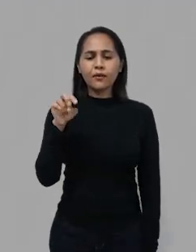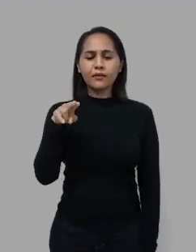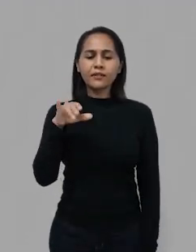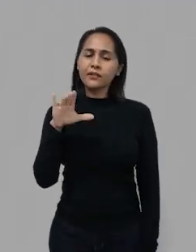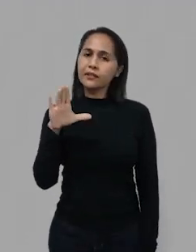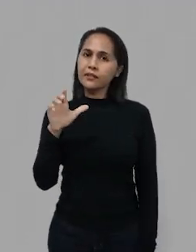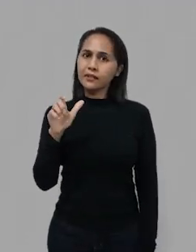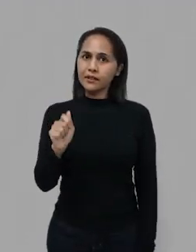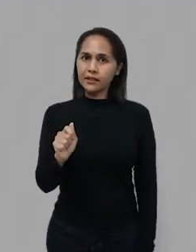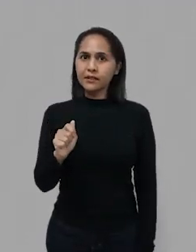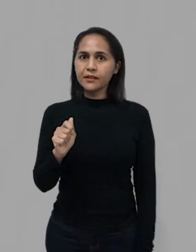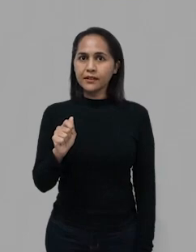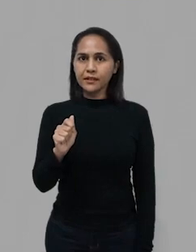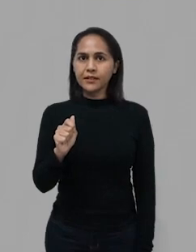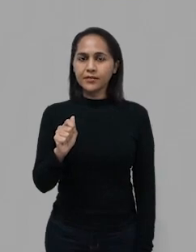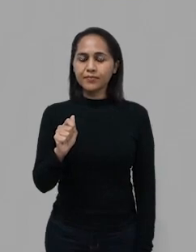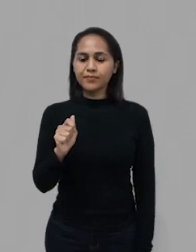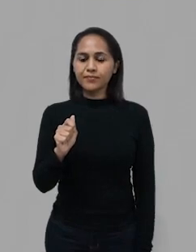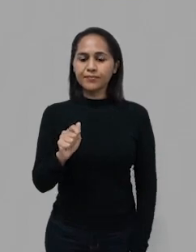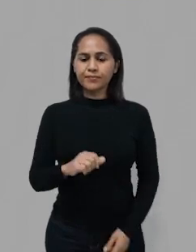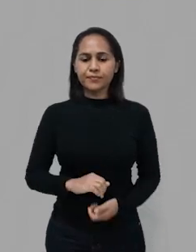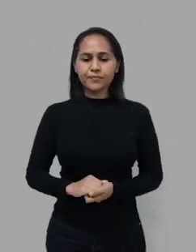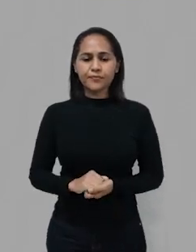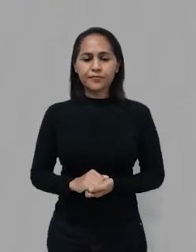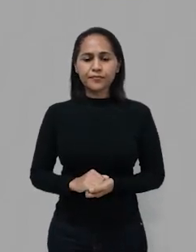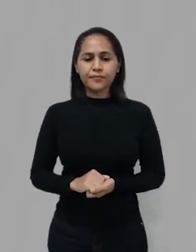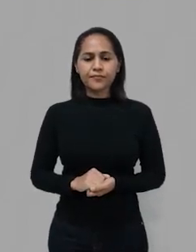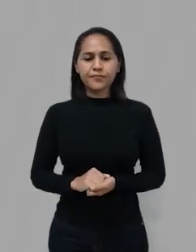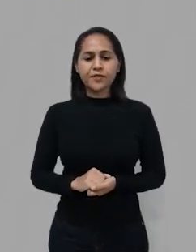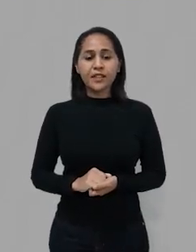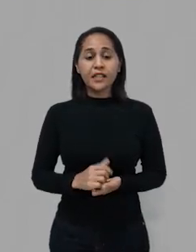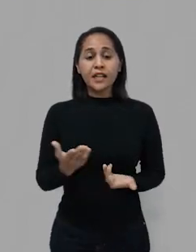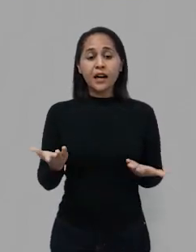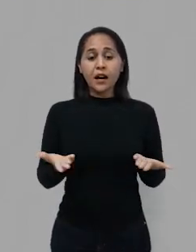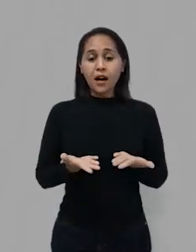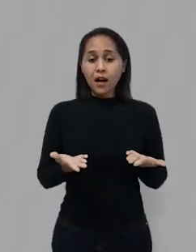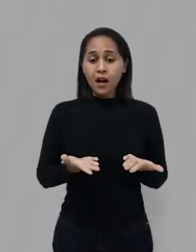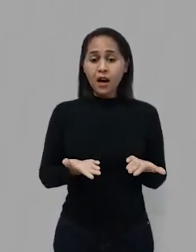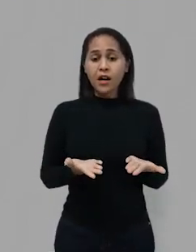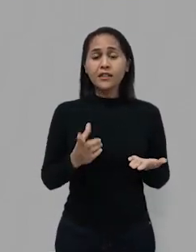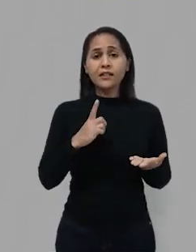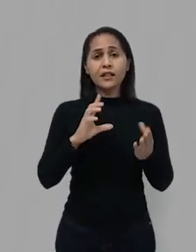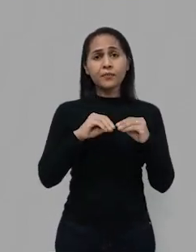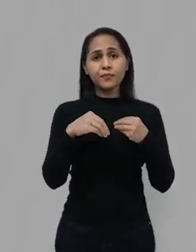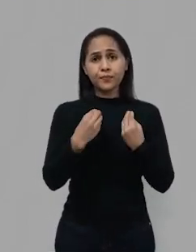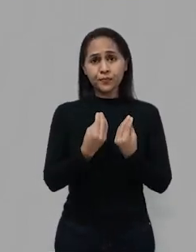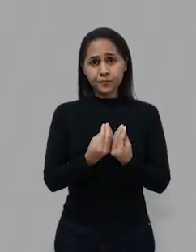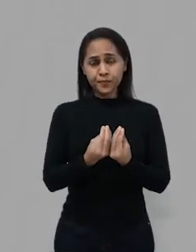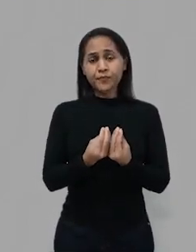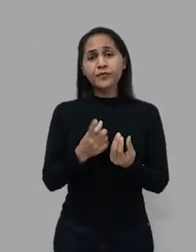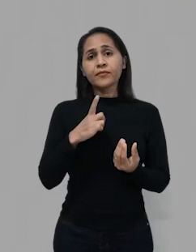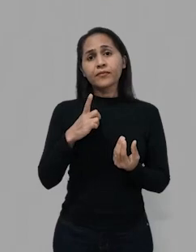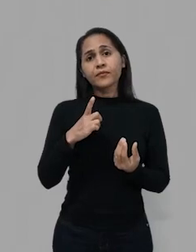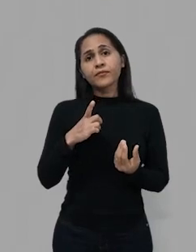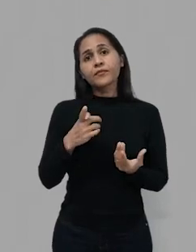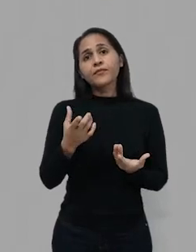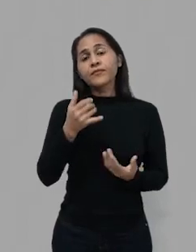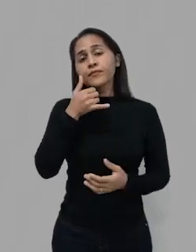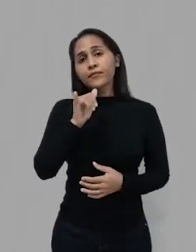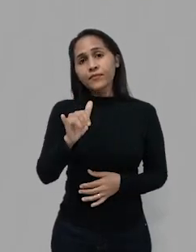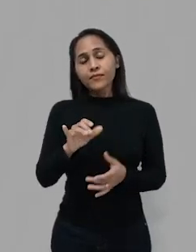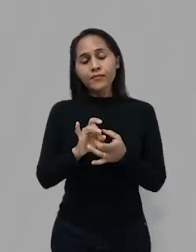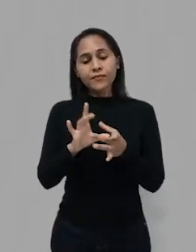toda solução iônica ela é eletrolítica. Solução iônica eletrolítica, conduz corrente elétrica.